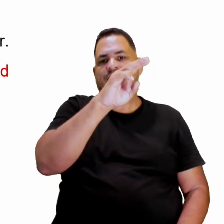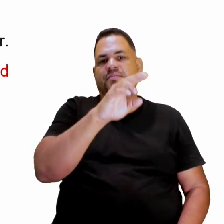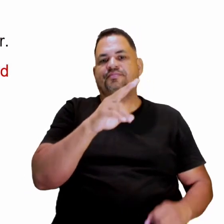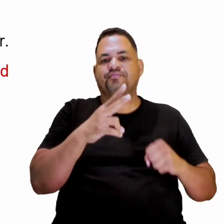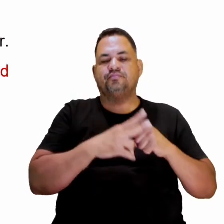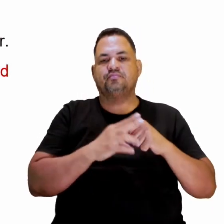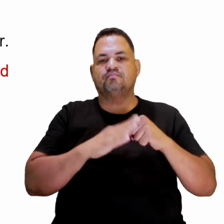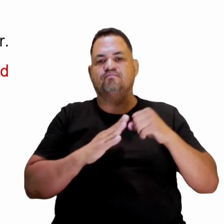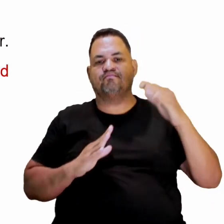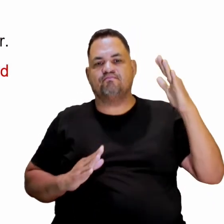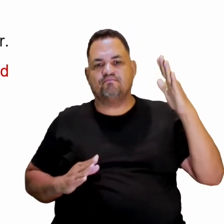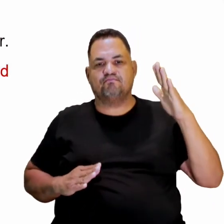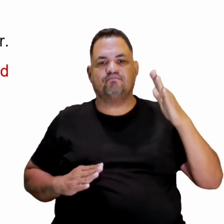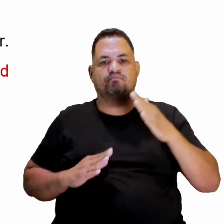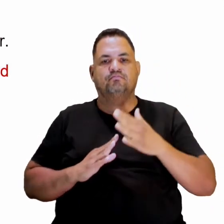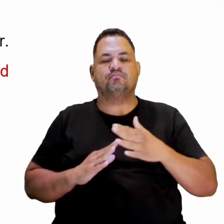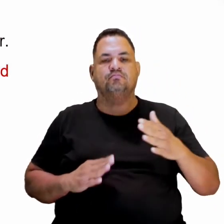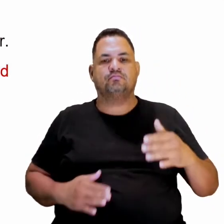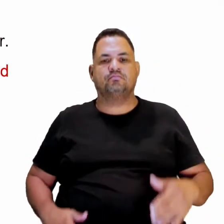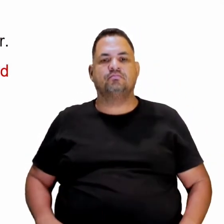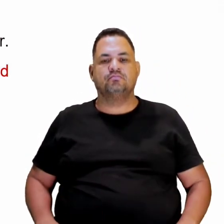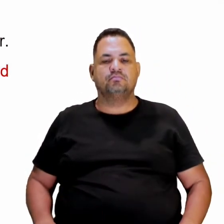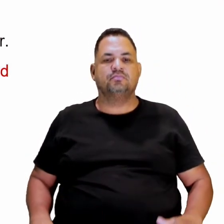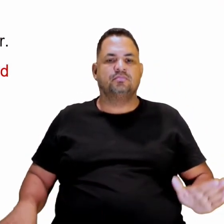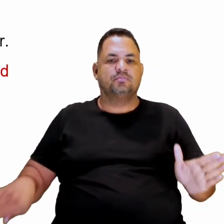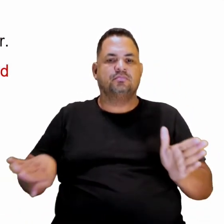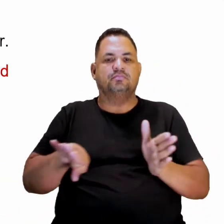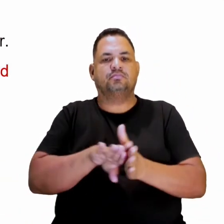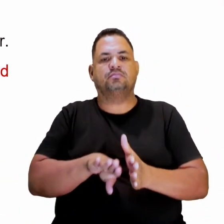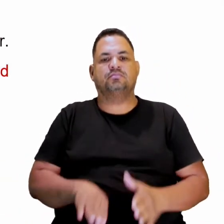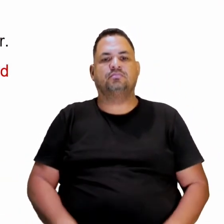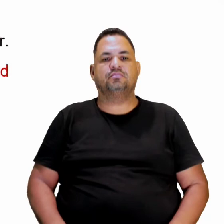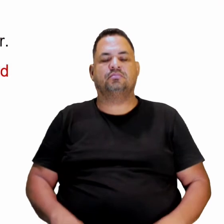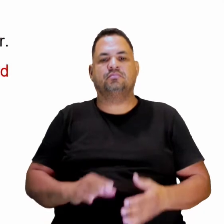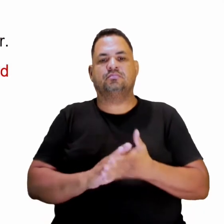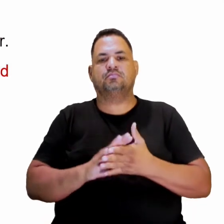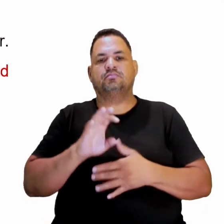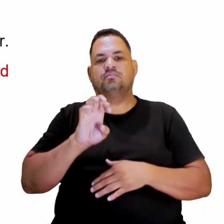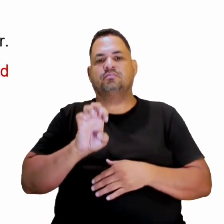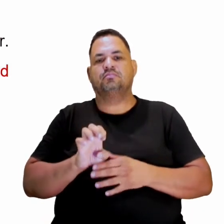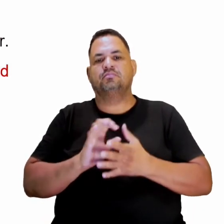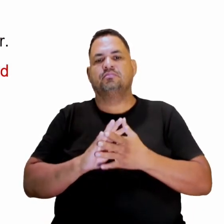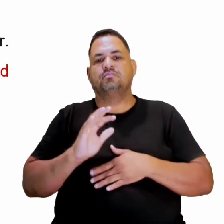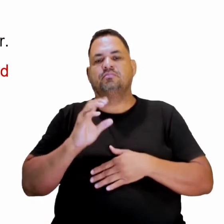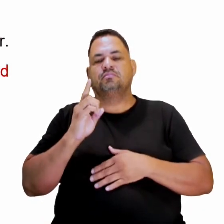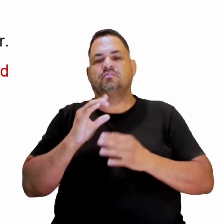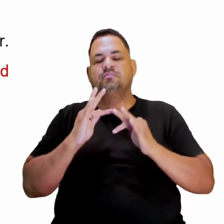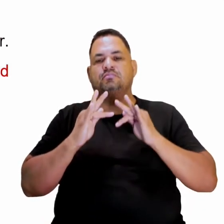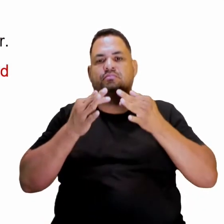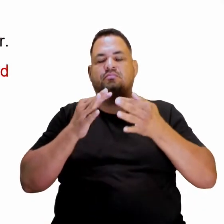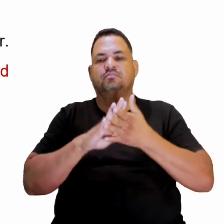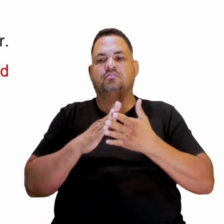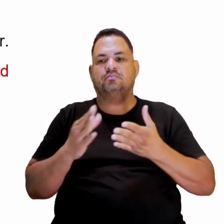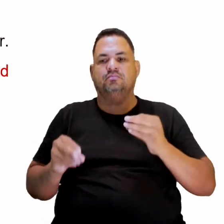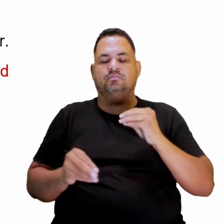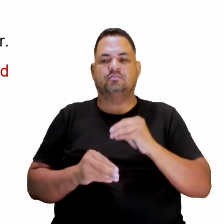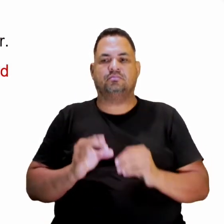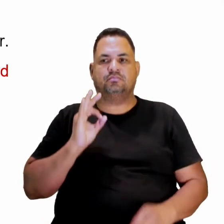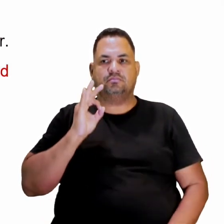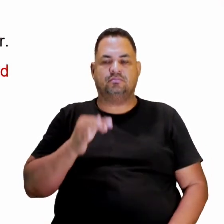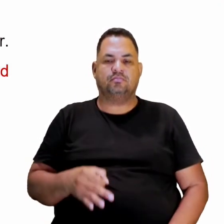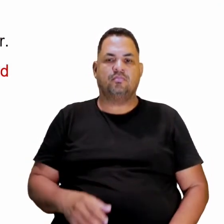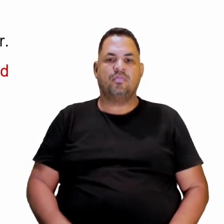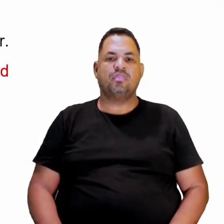verbo alcançar, passou para cá com ED no final, porque é um verbo que você vai colocar apenas o ED,